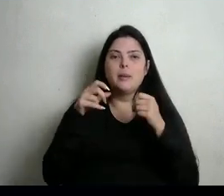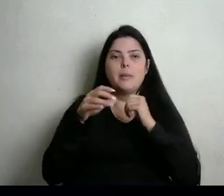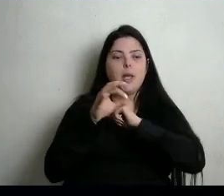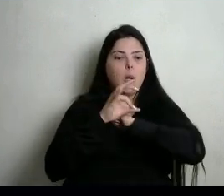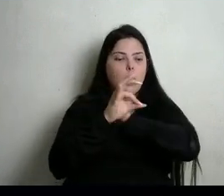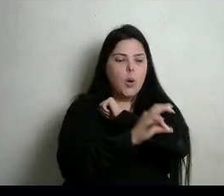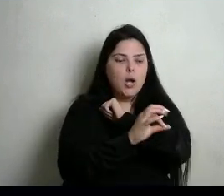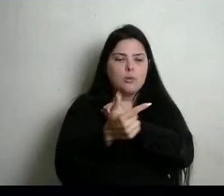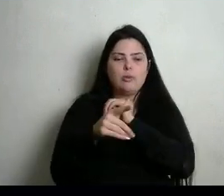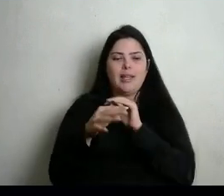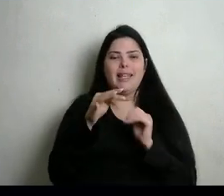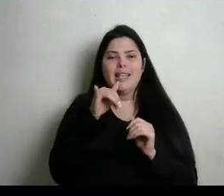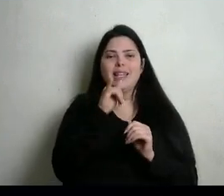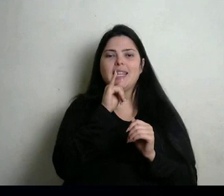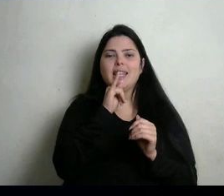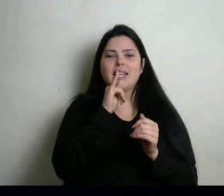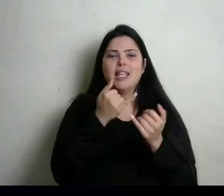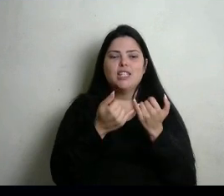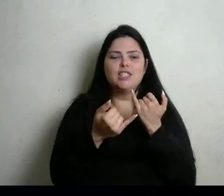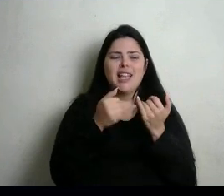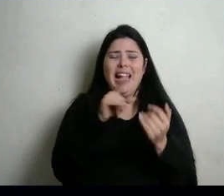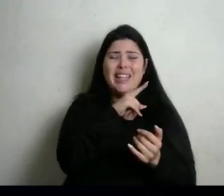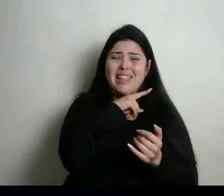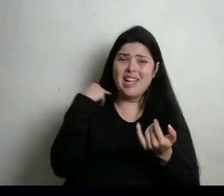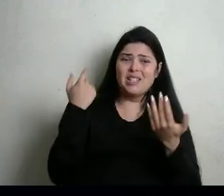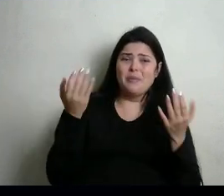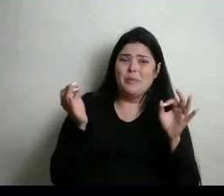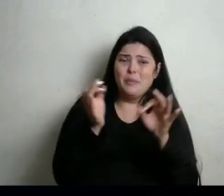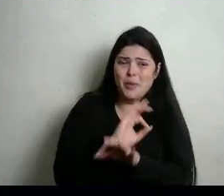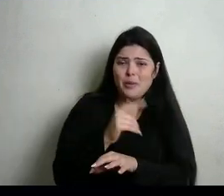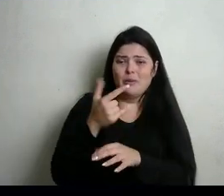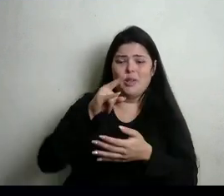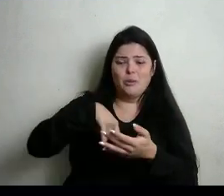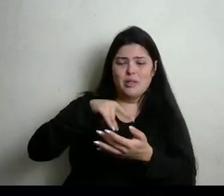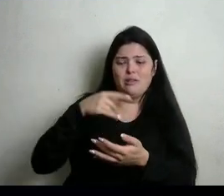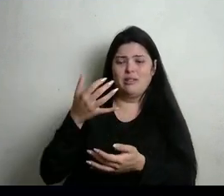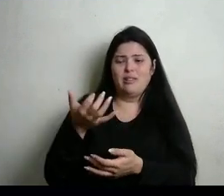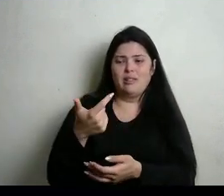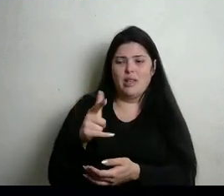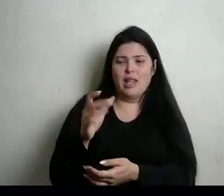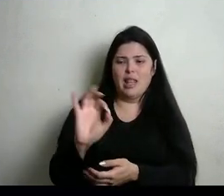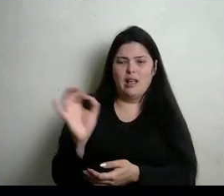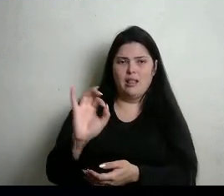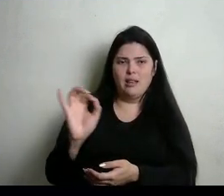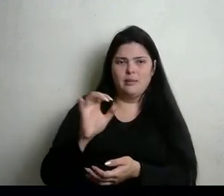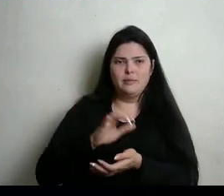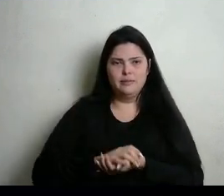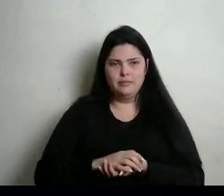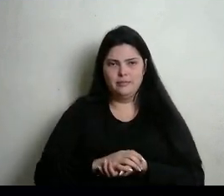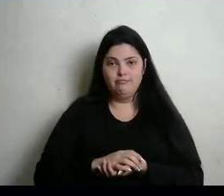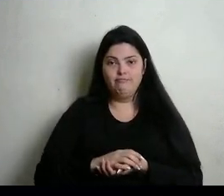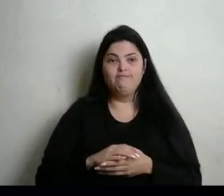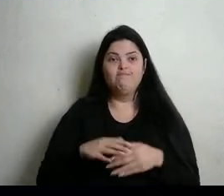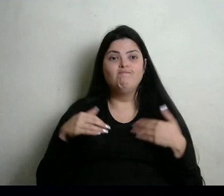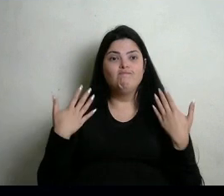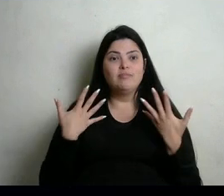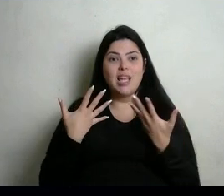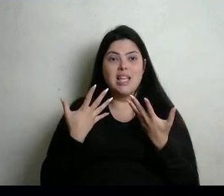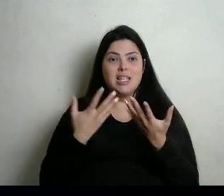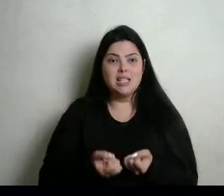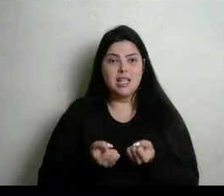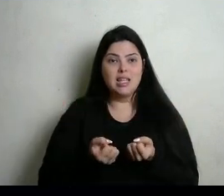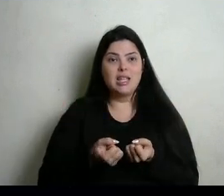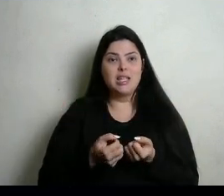teste. Quando atrasa, então, aí já era. Não tem teste, não tem documentação, não tem nada. Então, a gente assume essa dívida